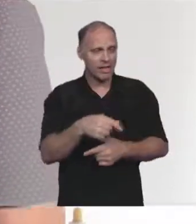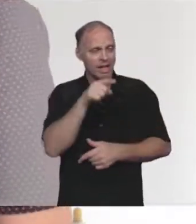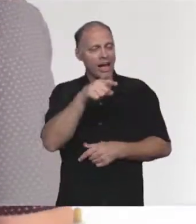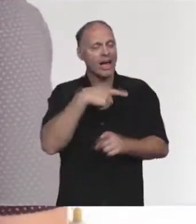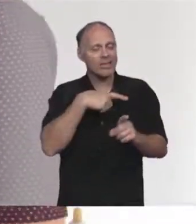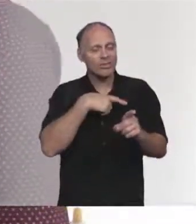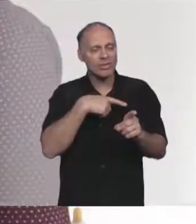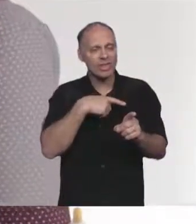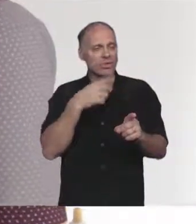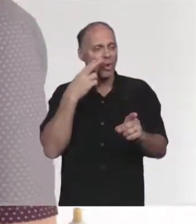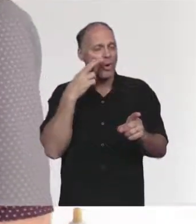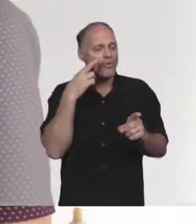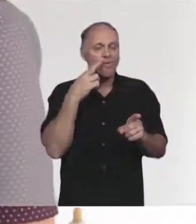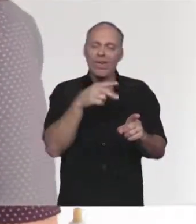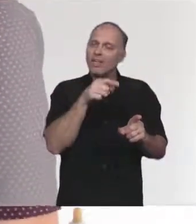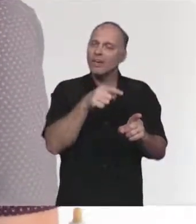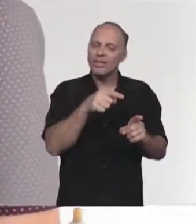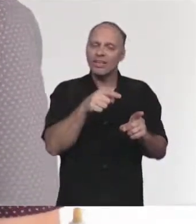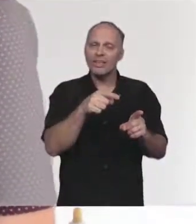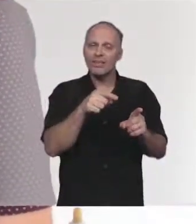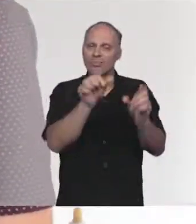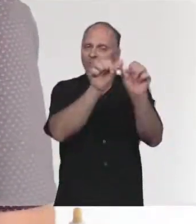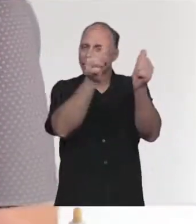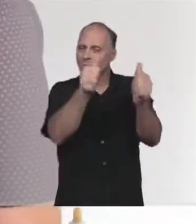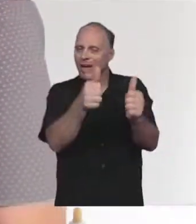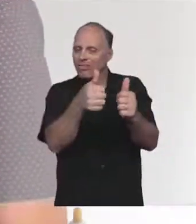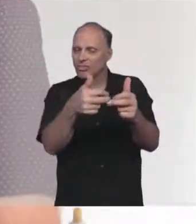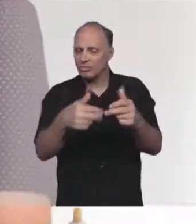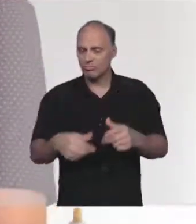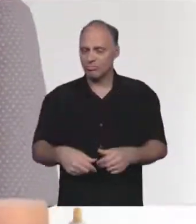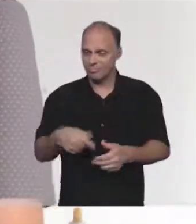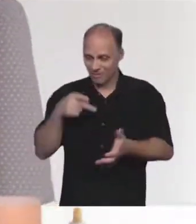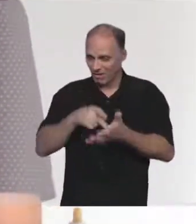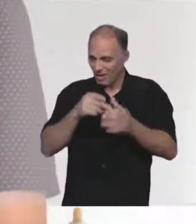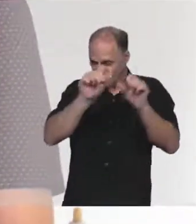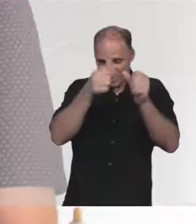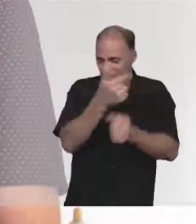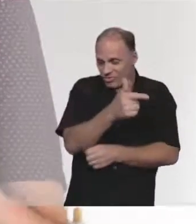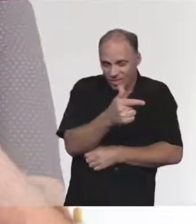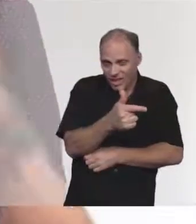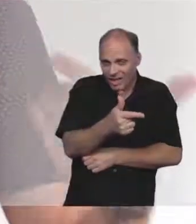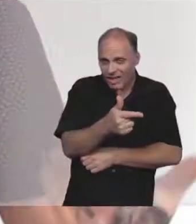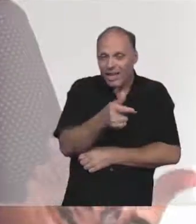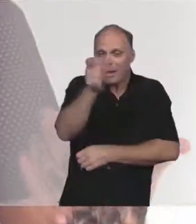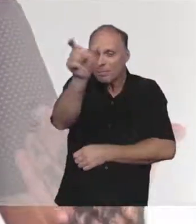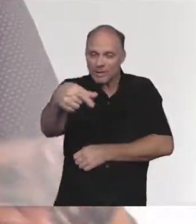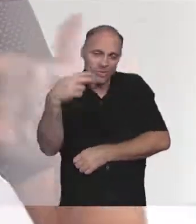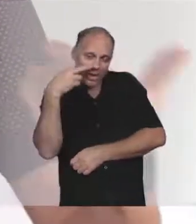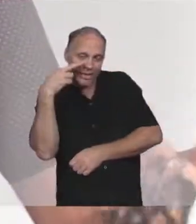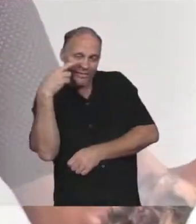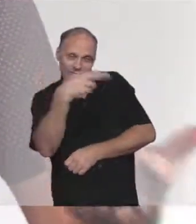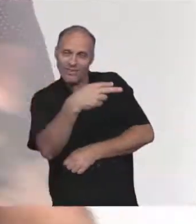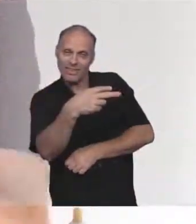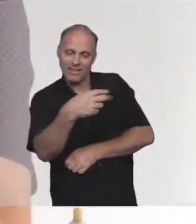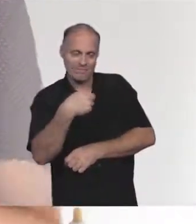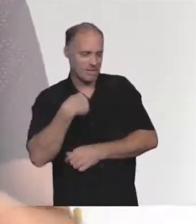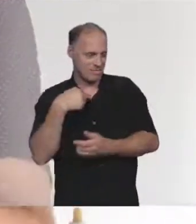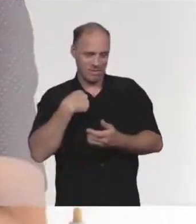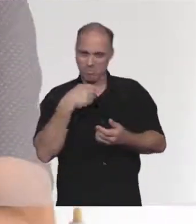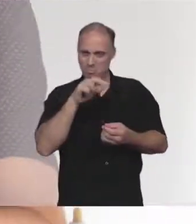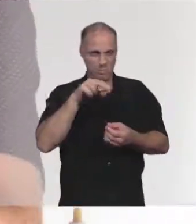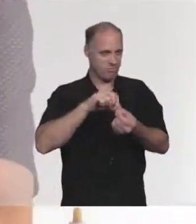e viam, aqui tem eu estou vendo uma figura tal, e essa figura não estava lá, era o repertório do